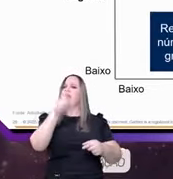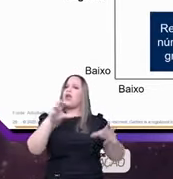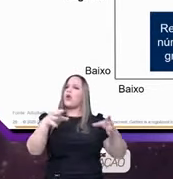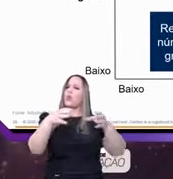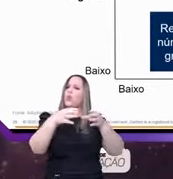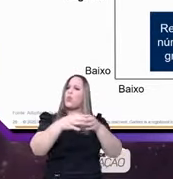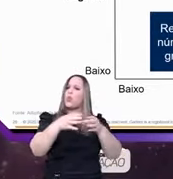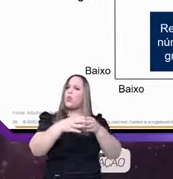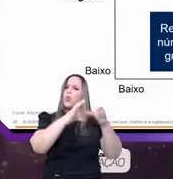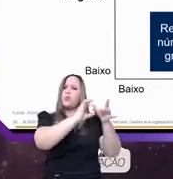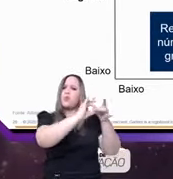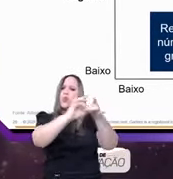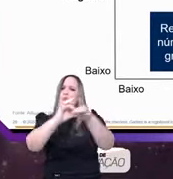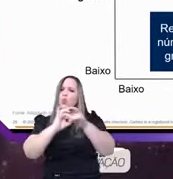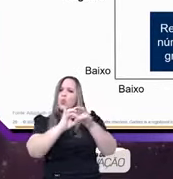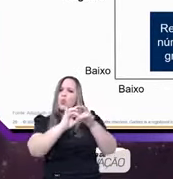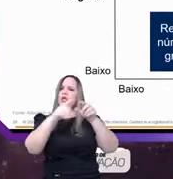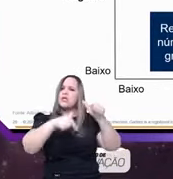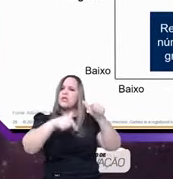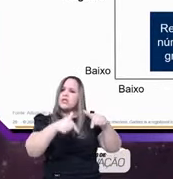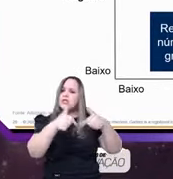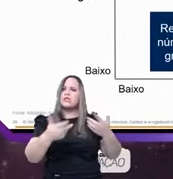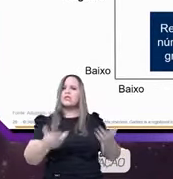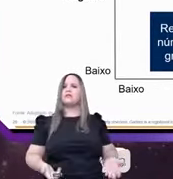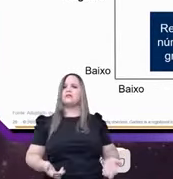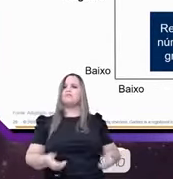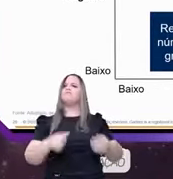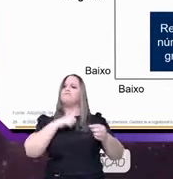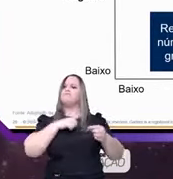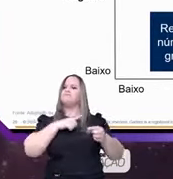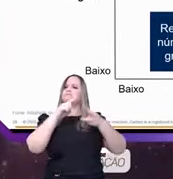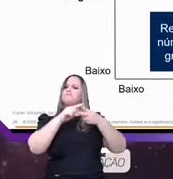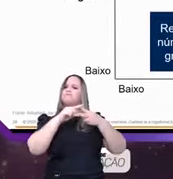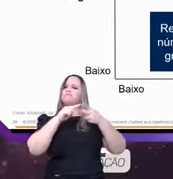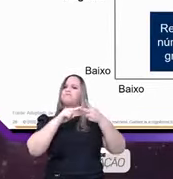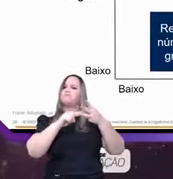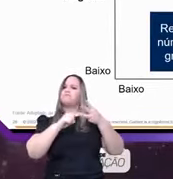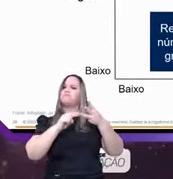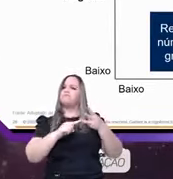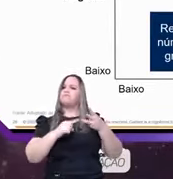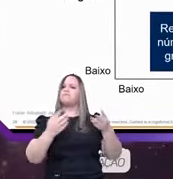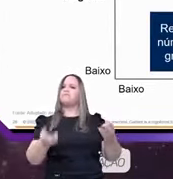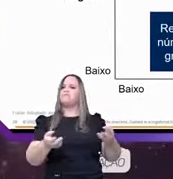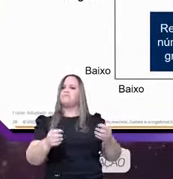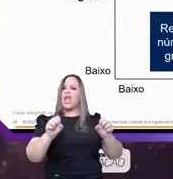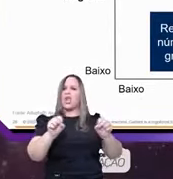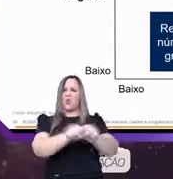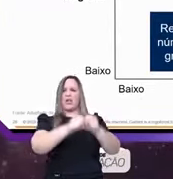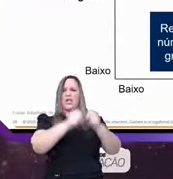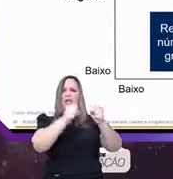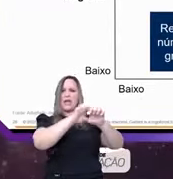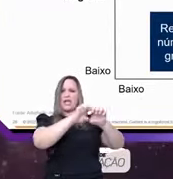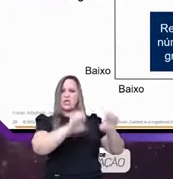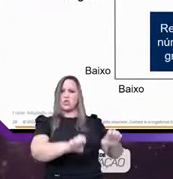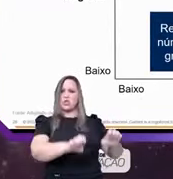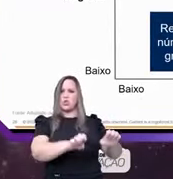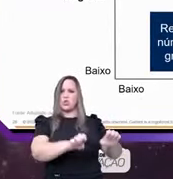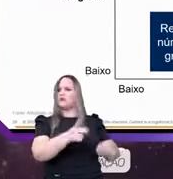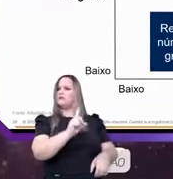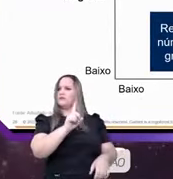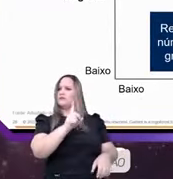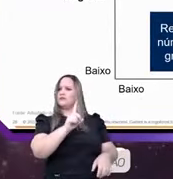de trabalho. Que tenha três pontos. Quebrei a estrutura? Não quebrei. Eu dei capacidade para essa equipe para